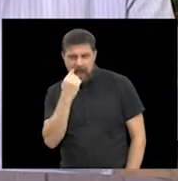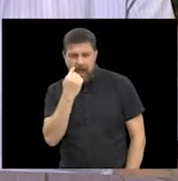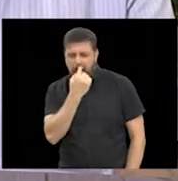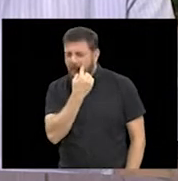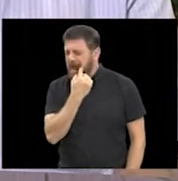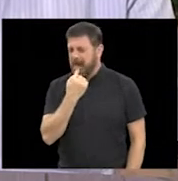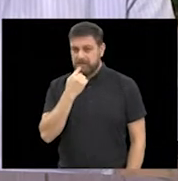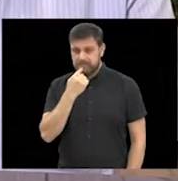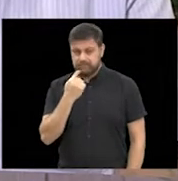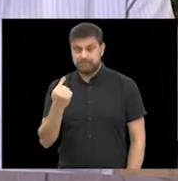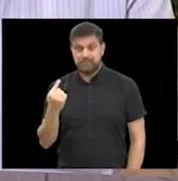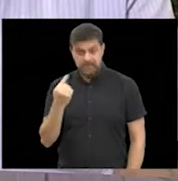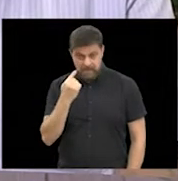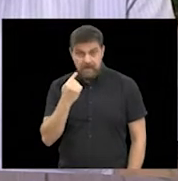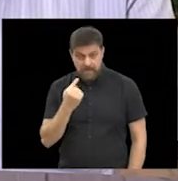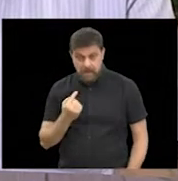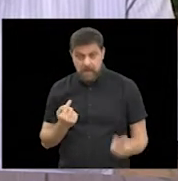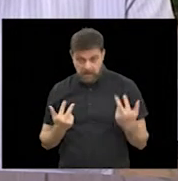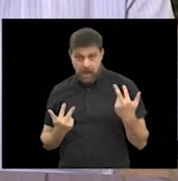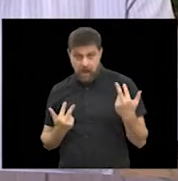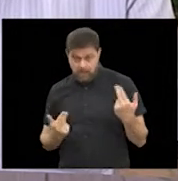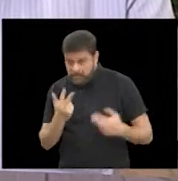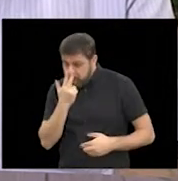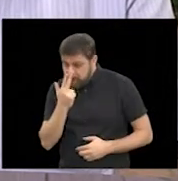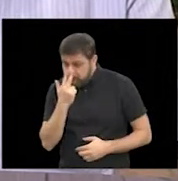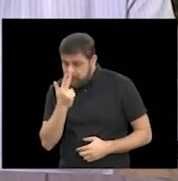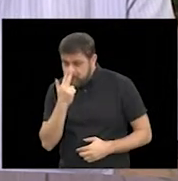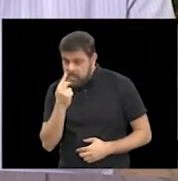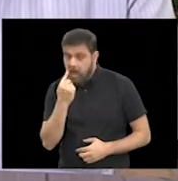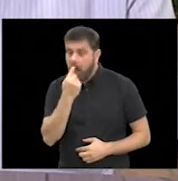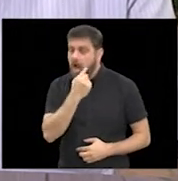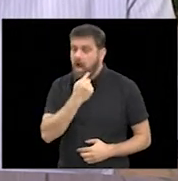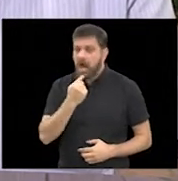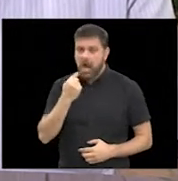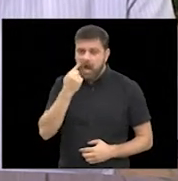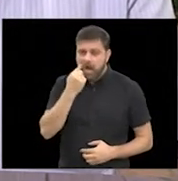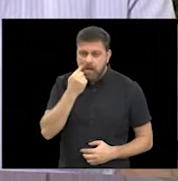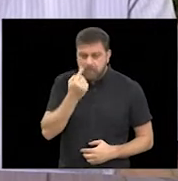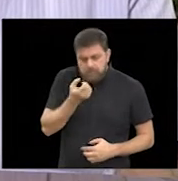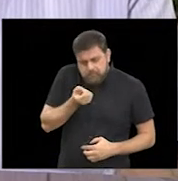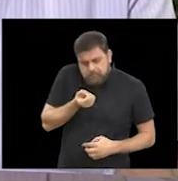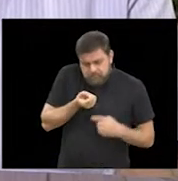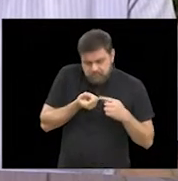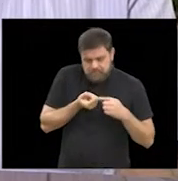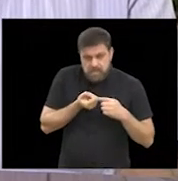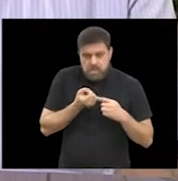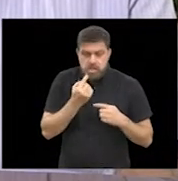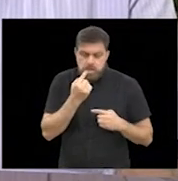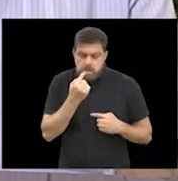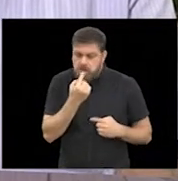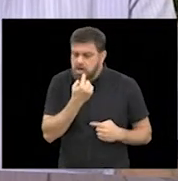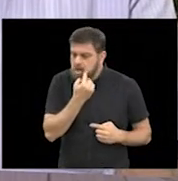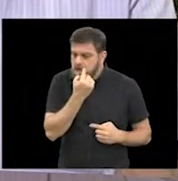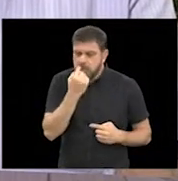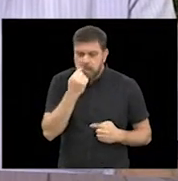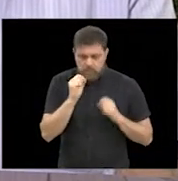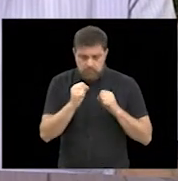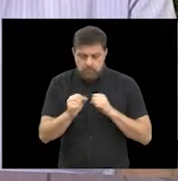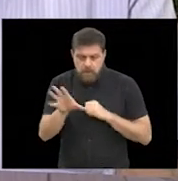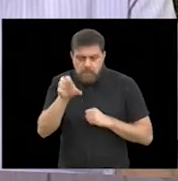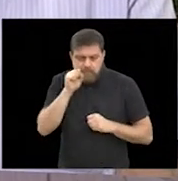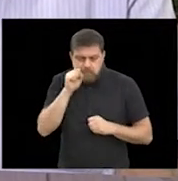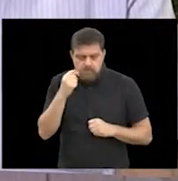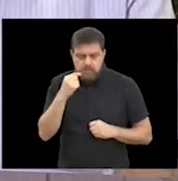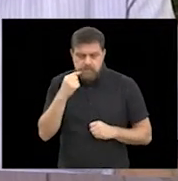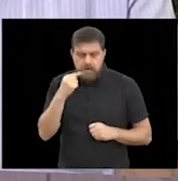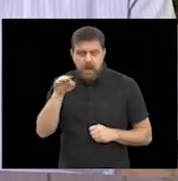é uma úlcera da mucosa bucal pequena, né, labial. Agora,